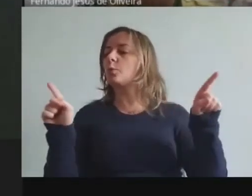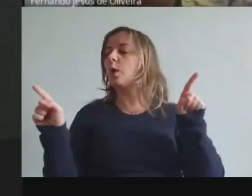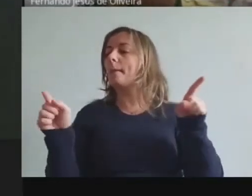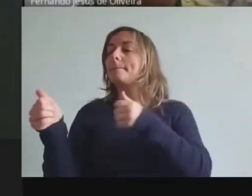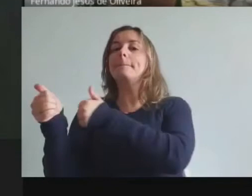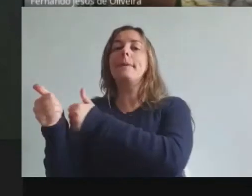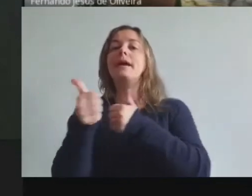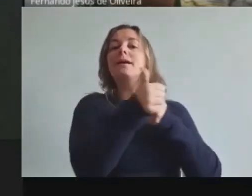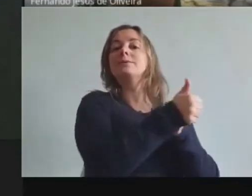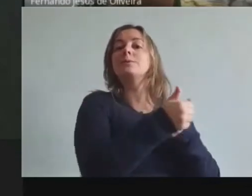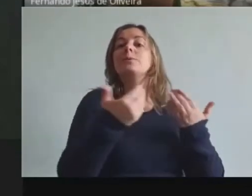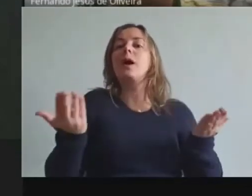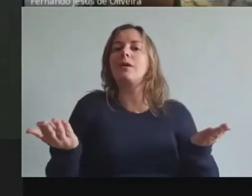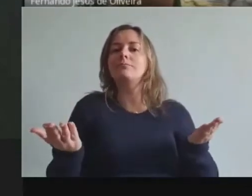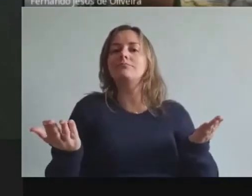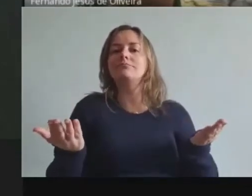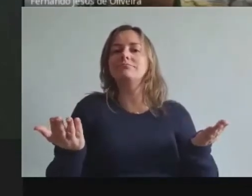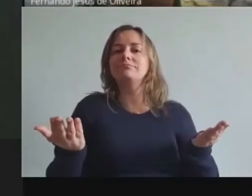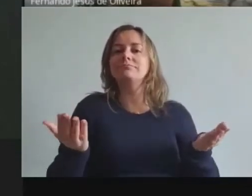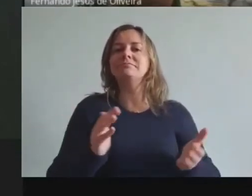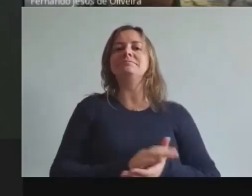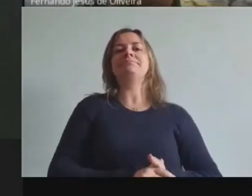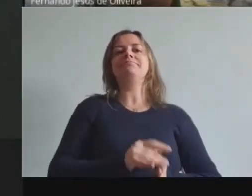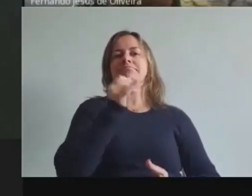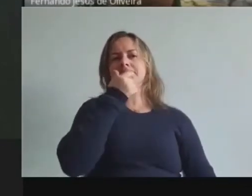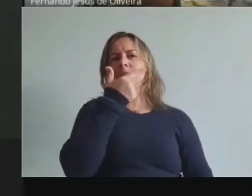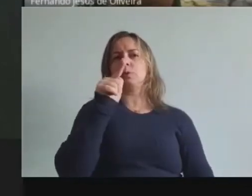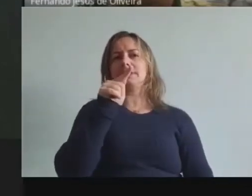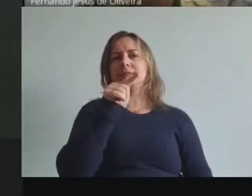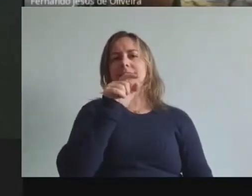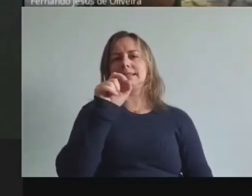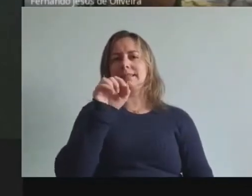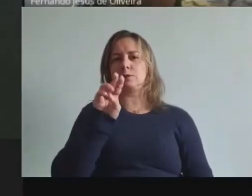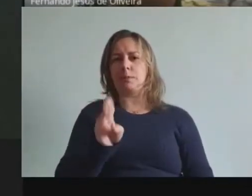700 milhões, aqui, ó. 700 milhões